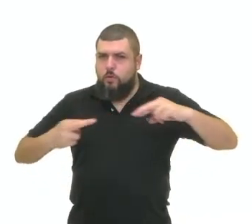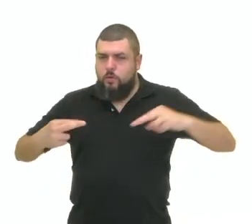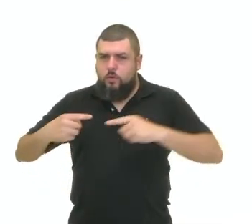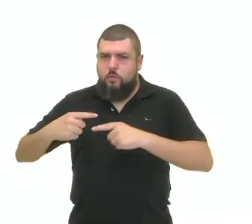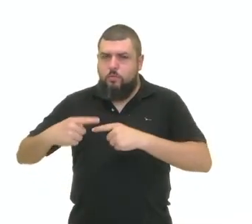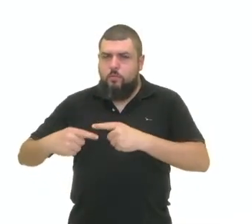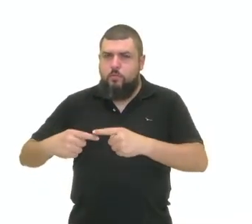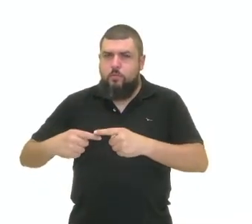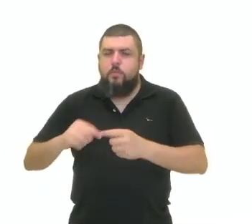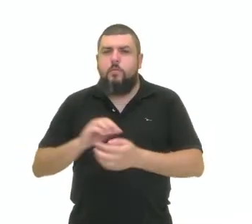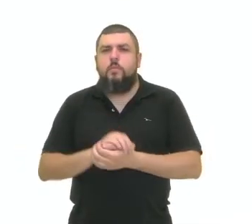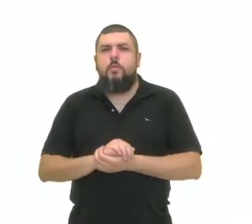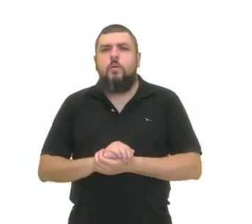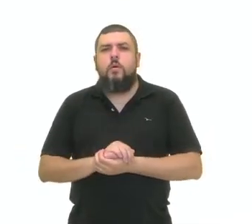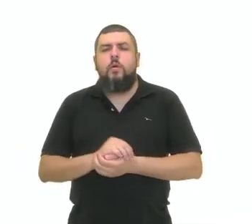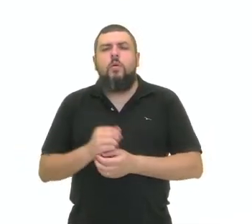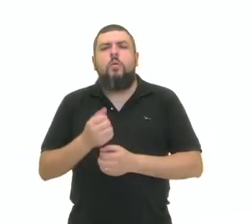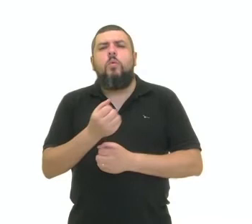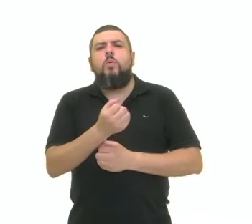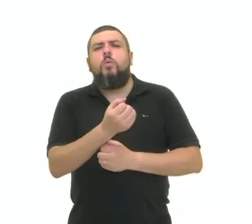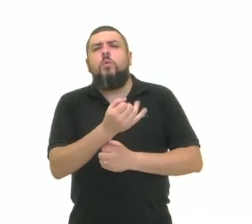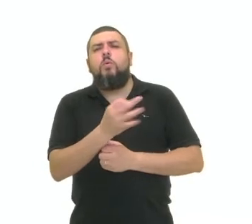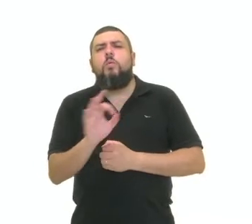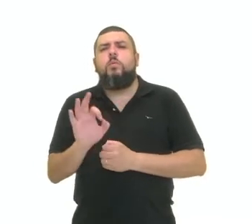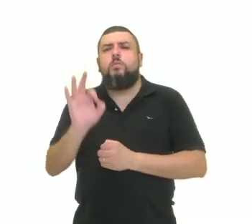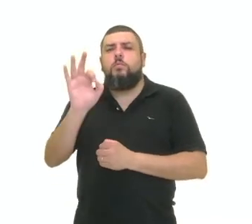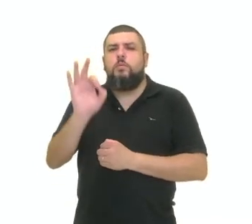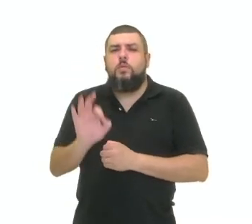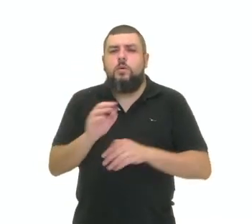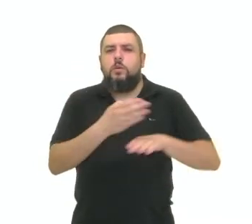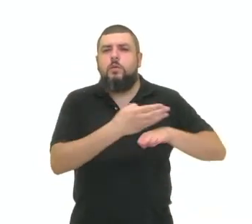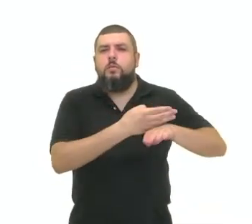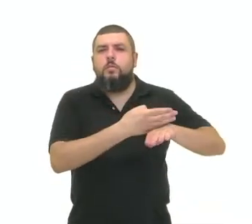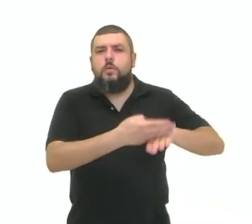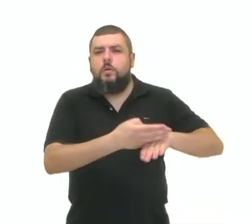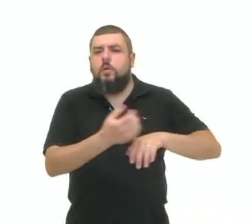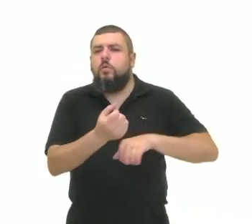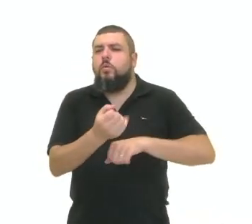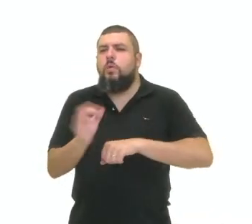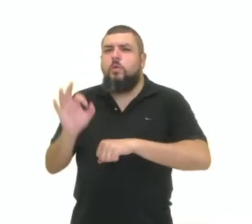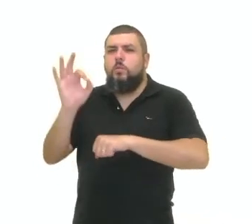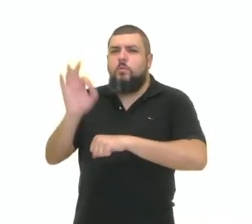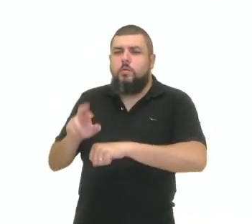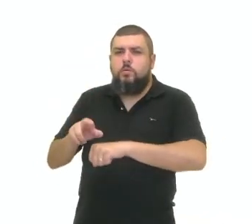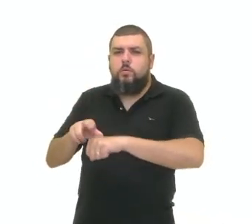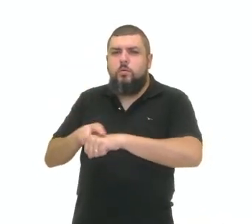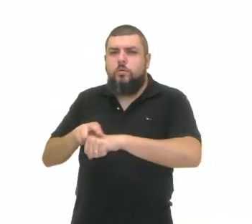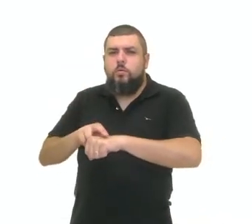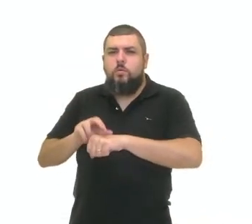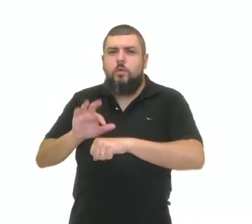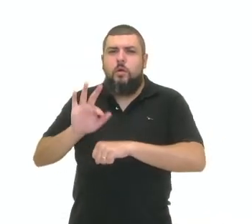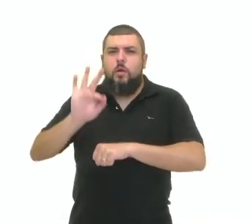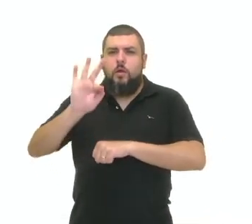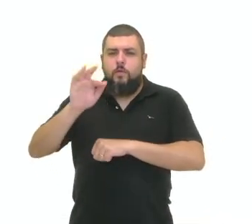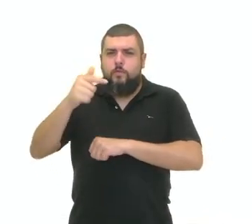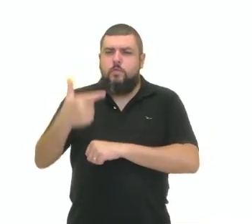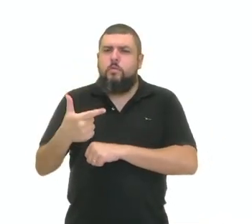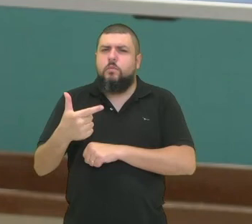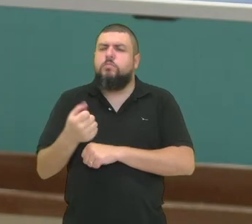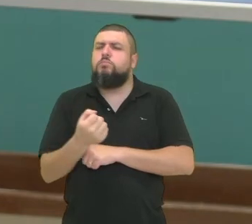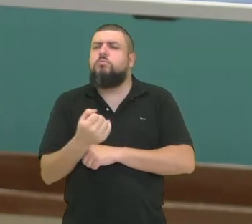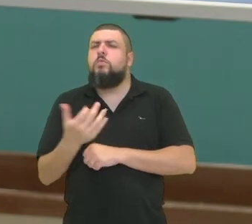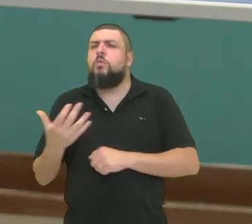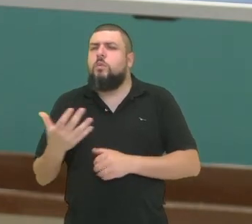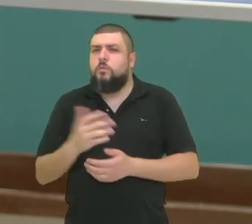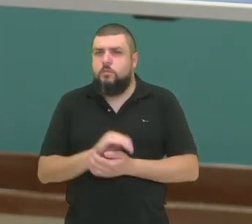a proporção de flores brancas e púrpuras obtidas na geração F2? Então,